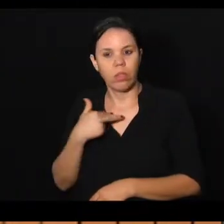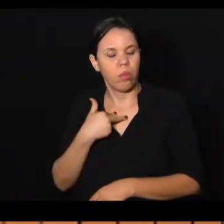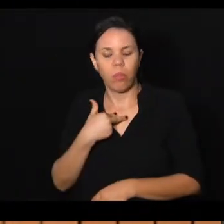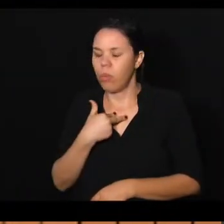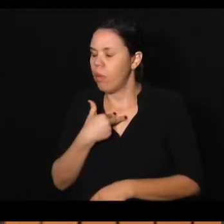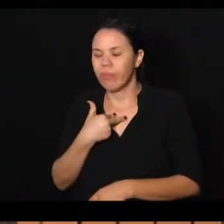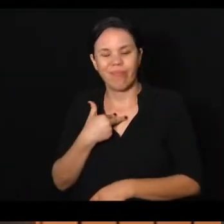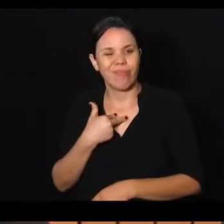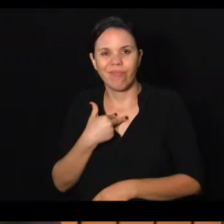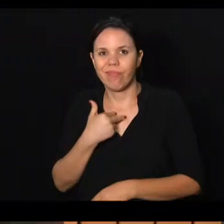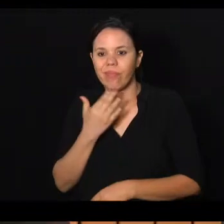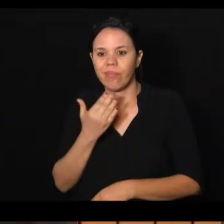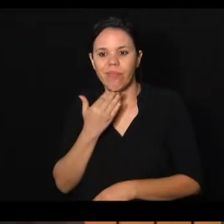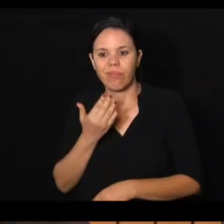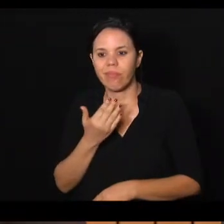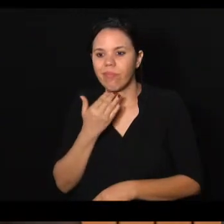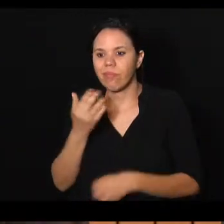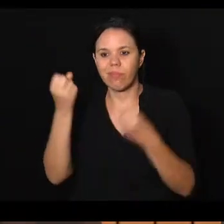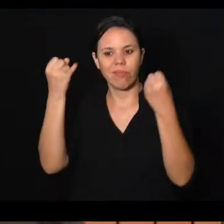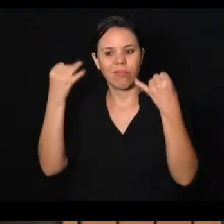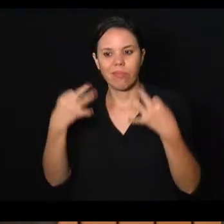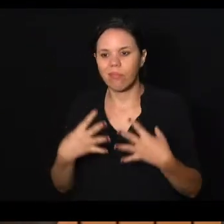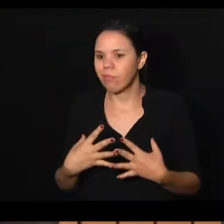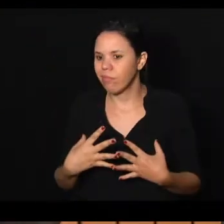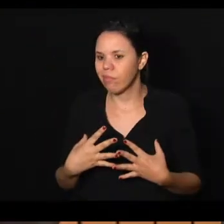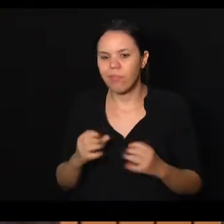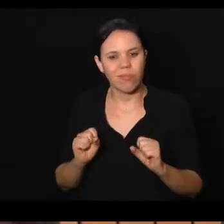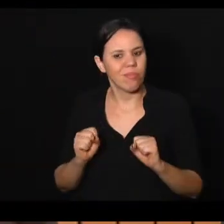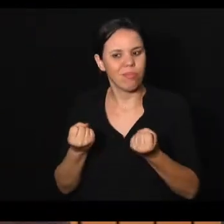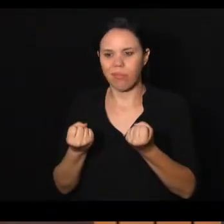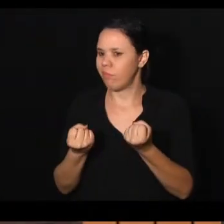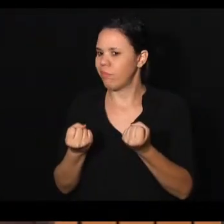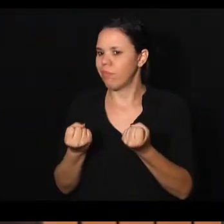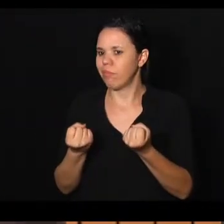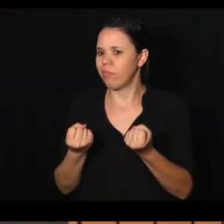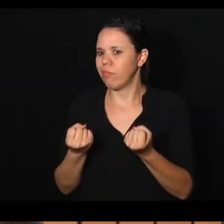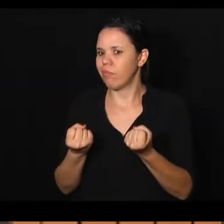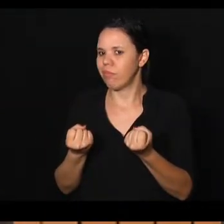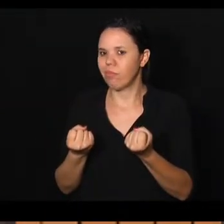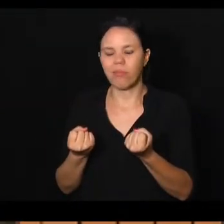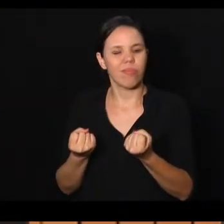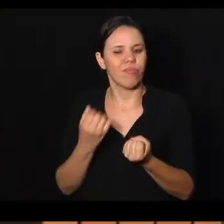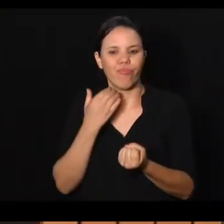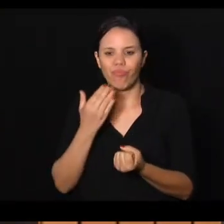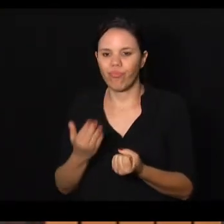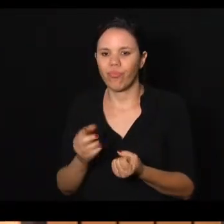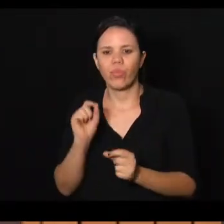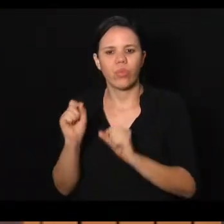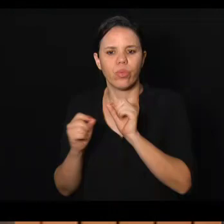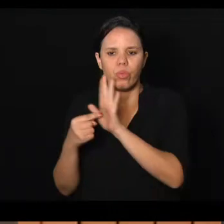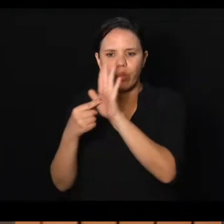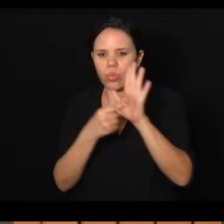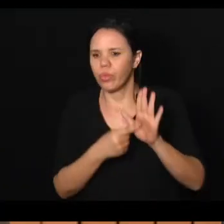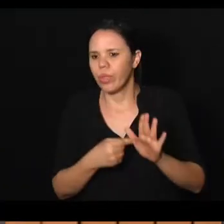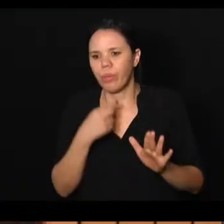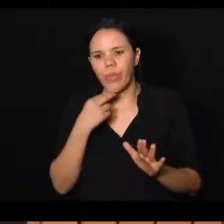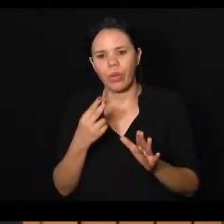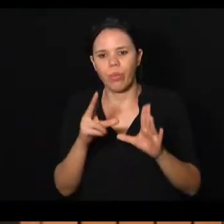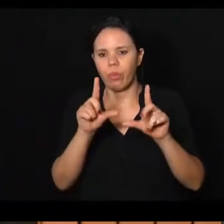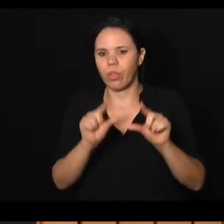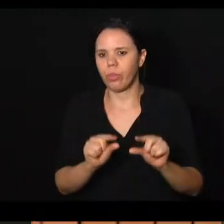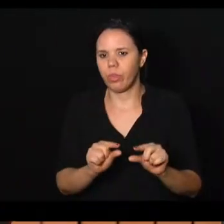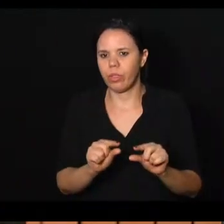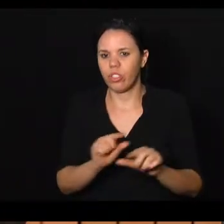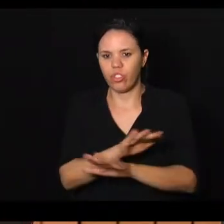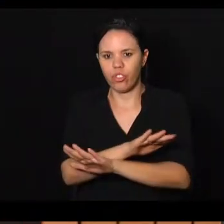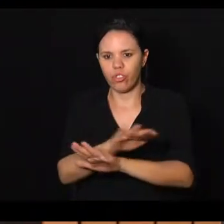explica, não se justifica, não se relativiza e não se minimiza.